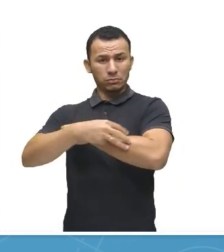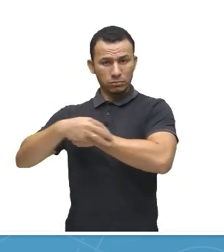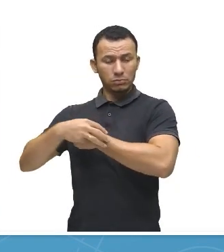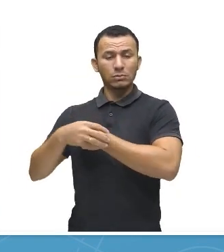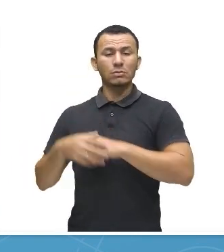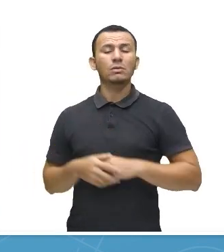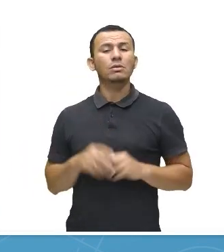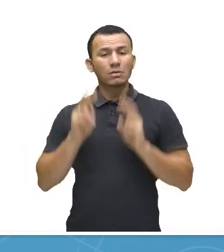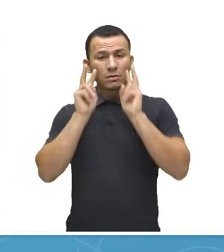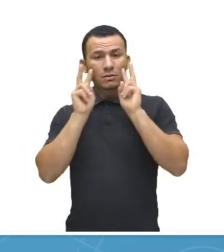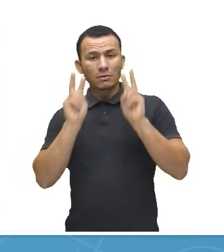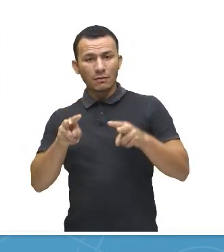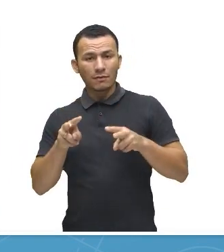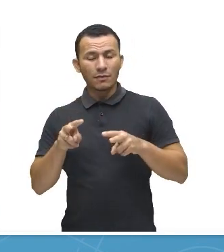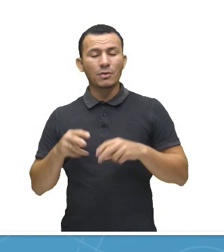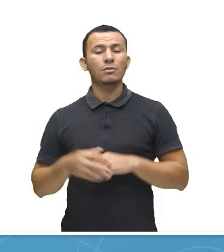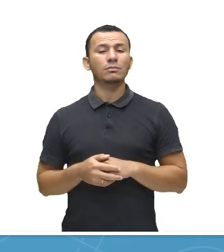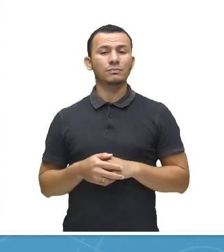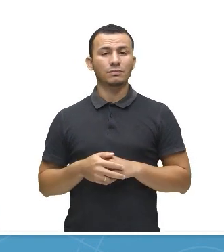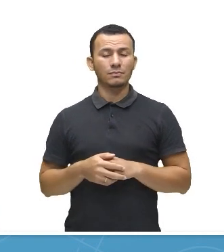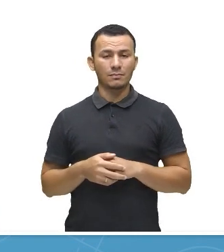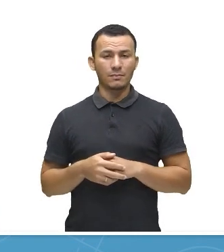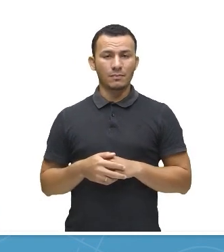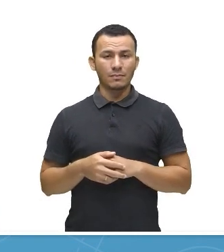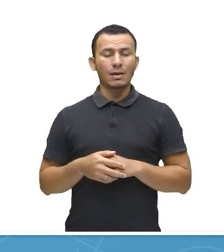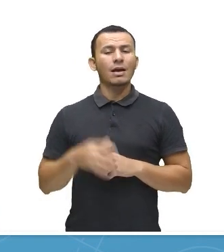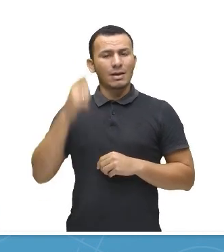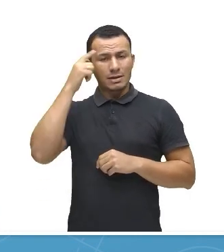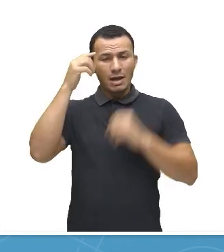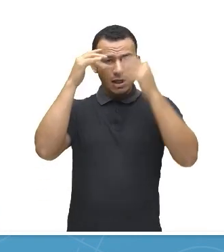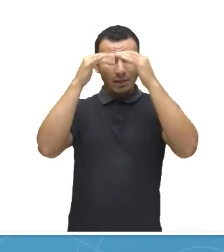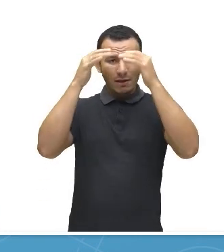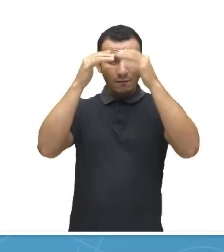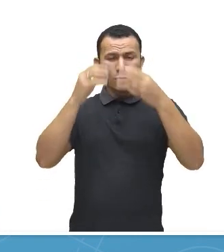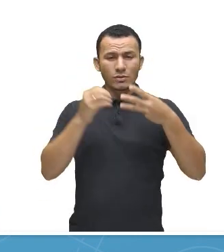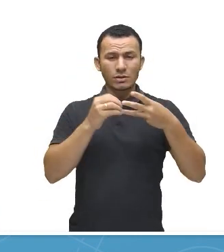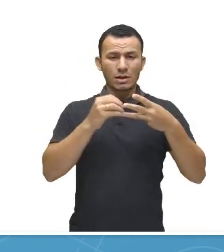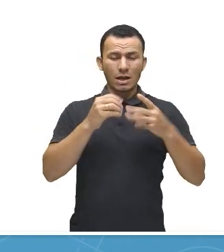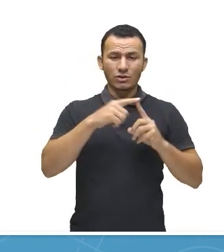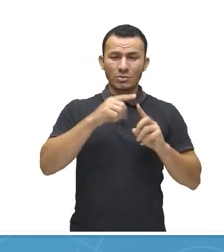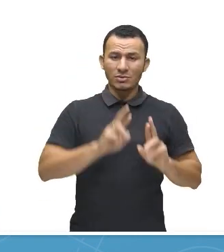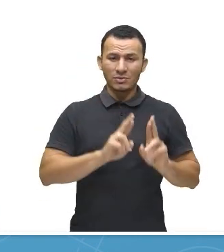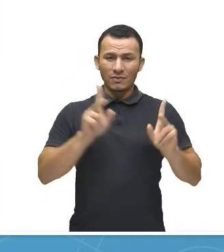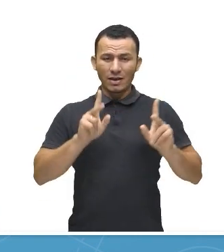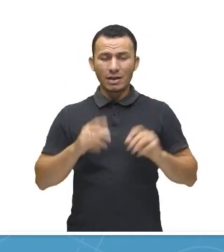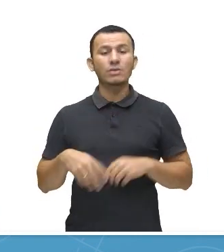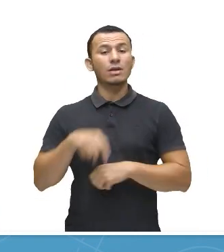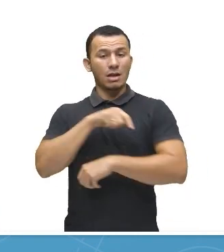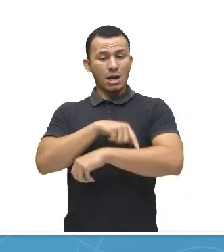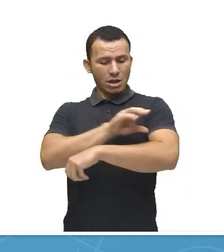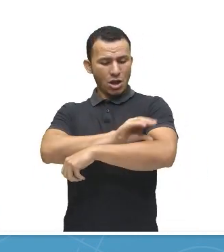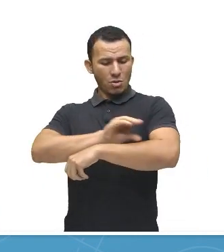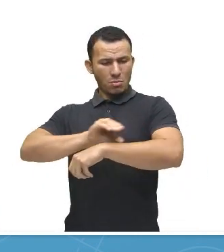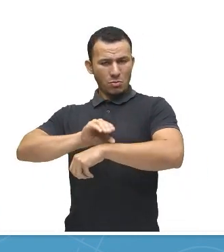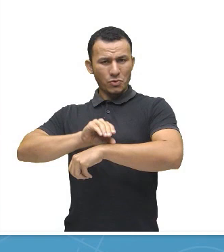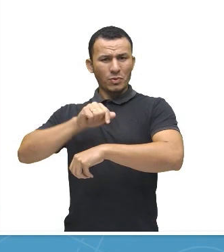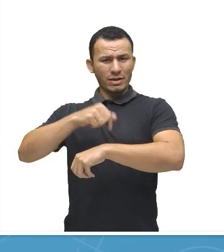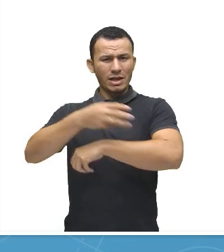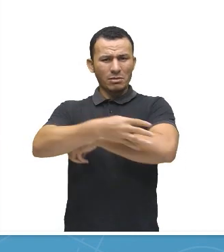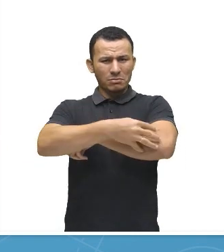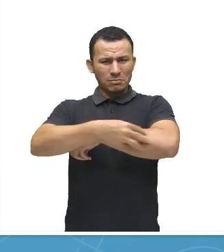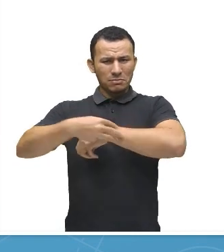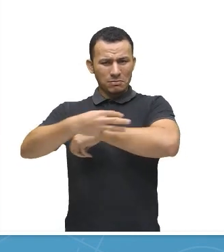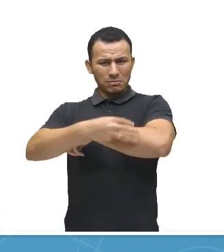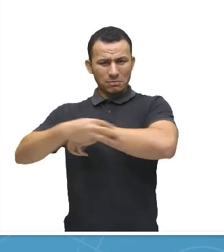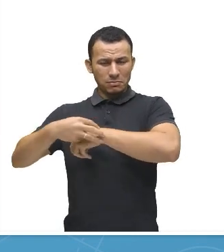bem que a célula do tecido nervoso é de um jeito, a célula do tecido muscular é de outro jeito. Ao lado, nós temos aí